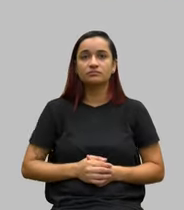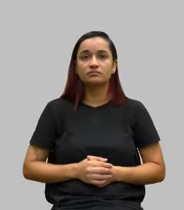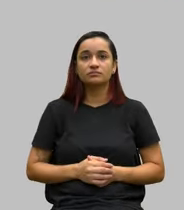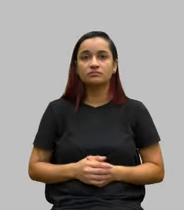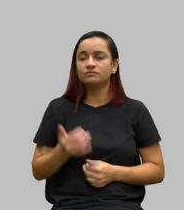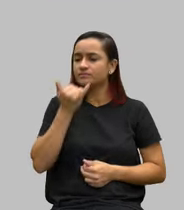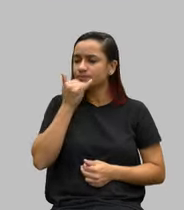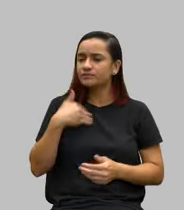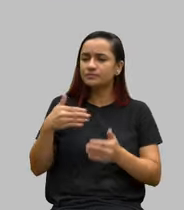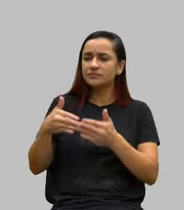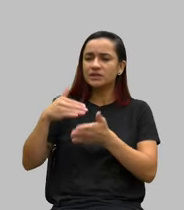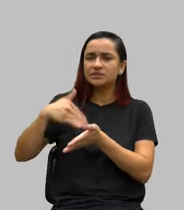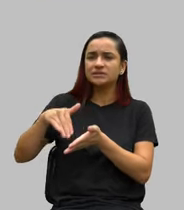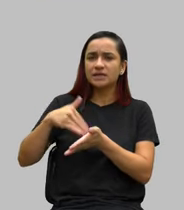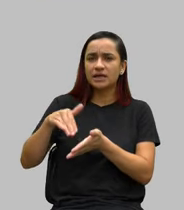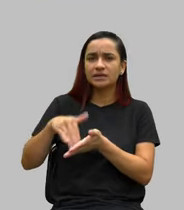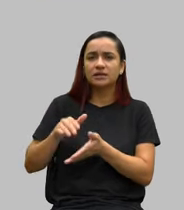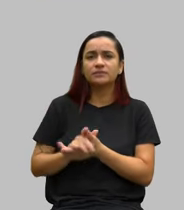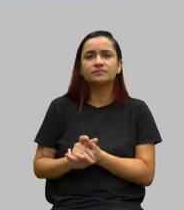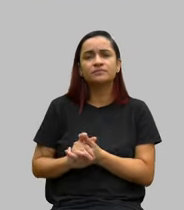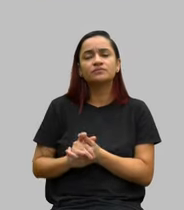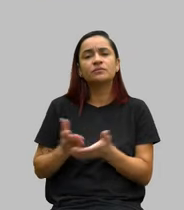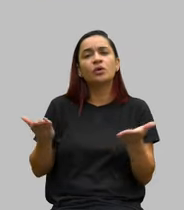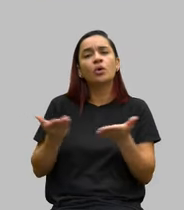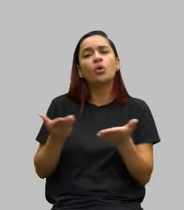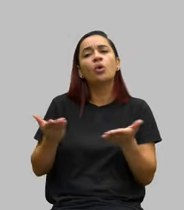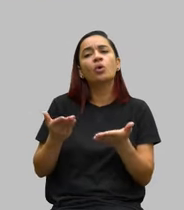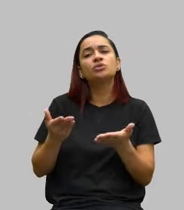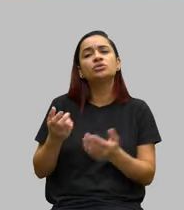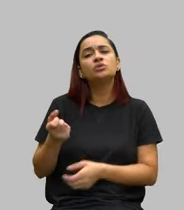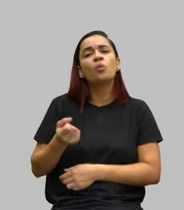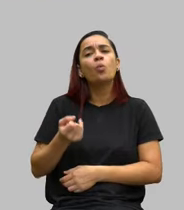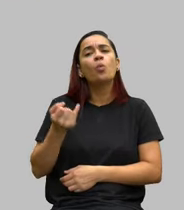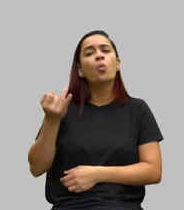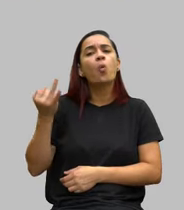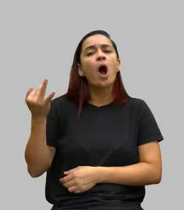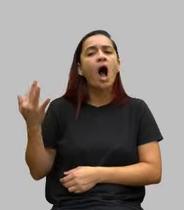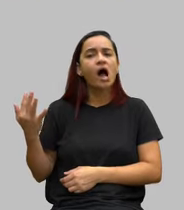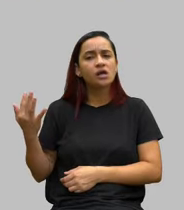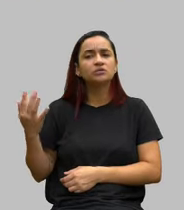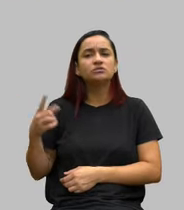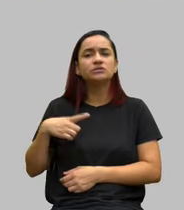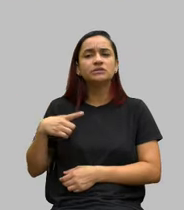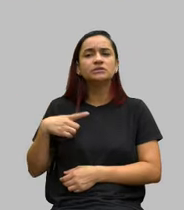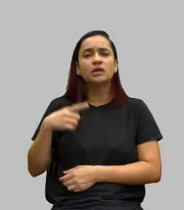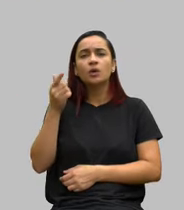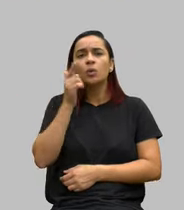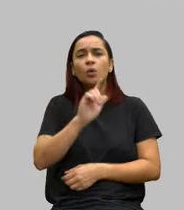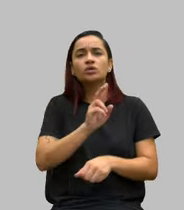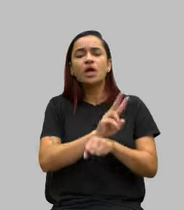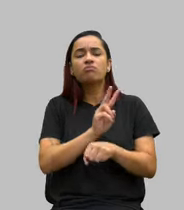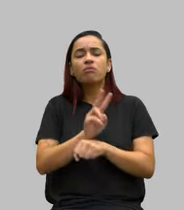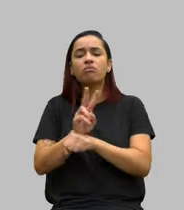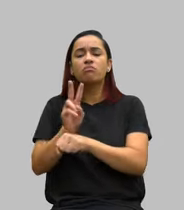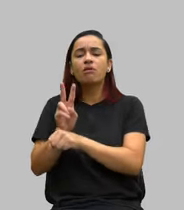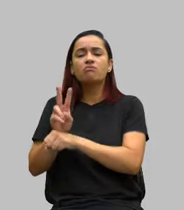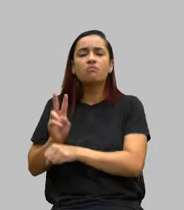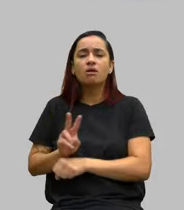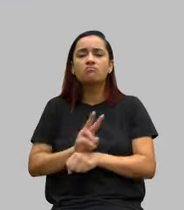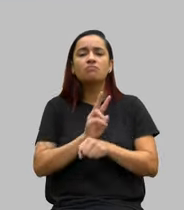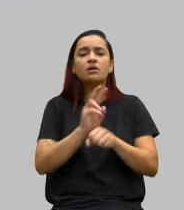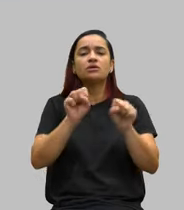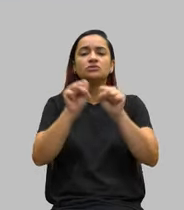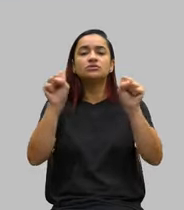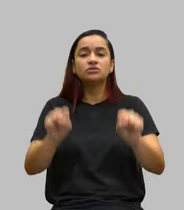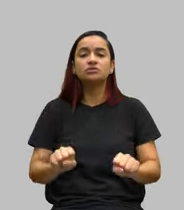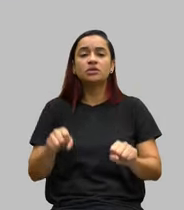e quantos hoje nós temos que estão sendo monitorados no sistema de monitoramento eletrônico